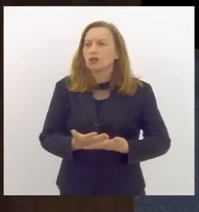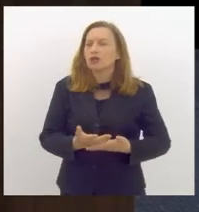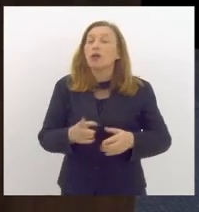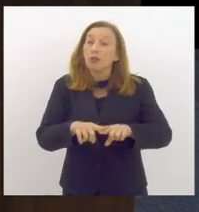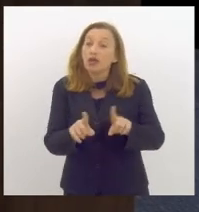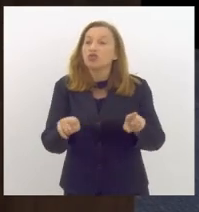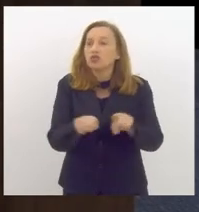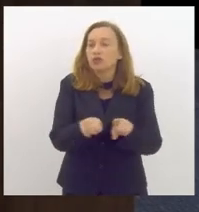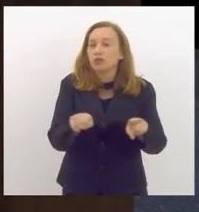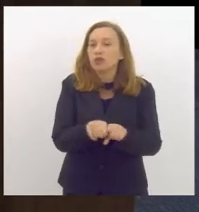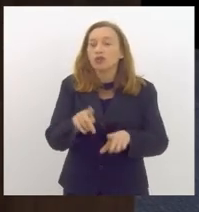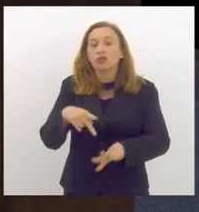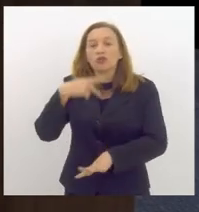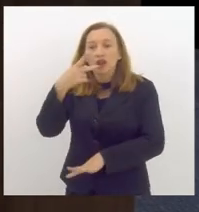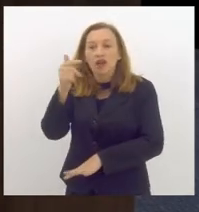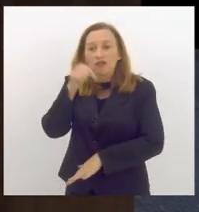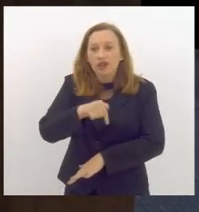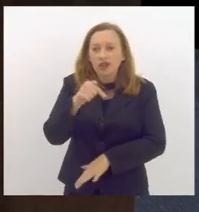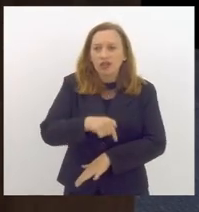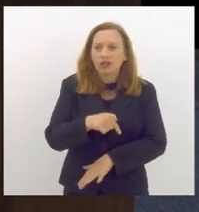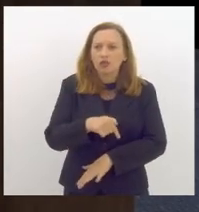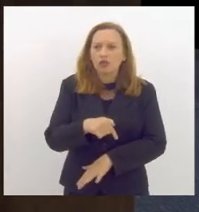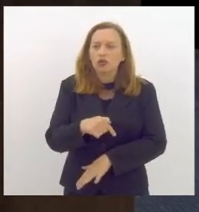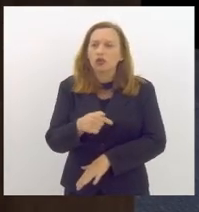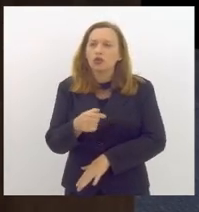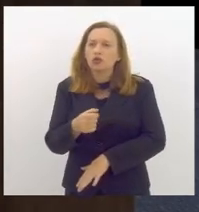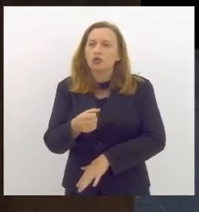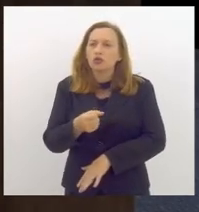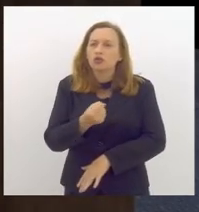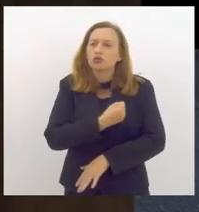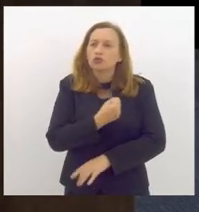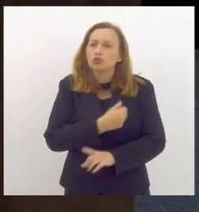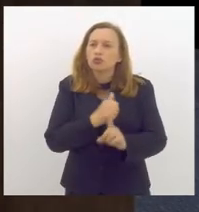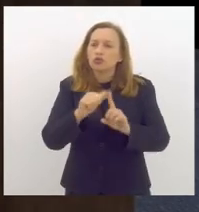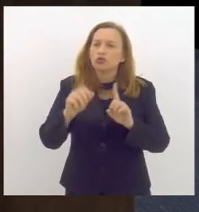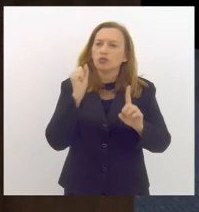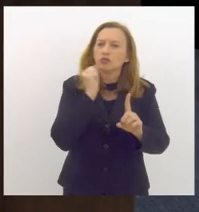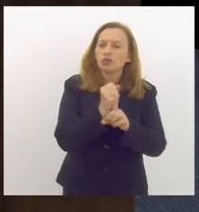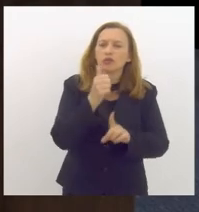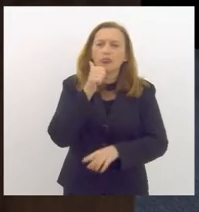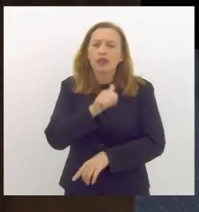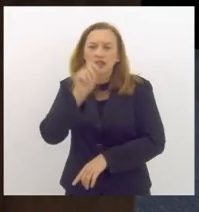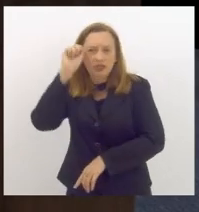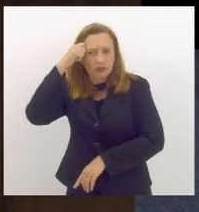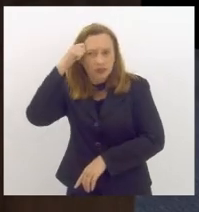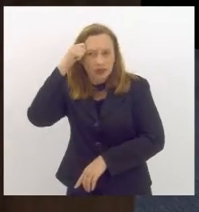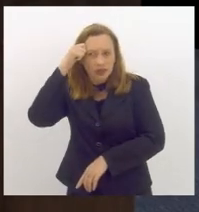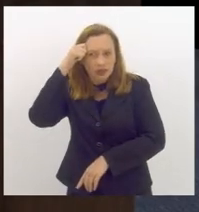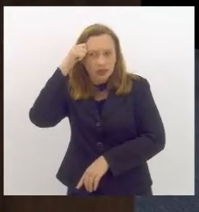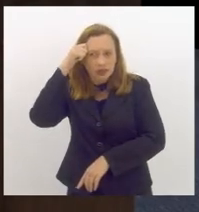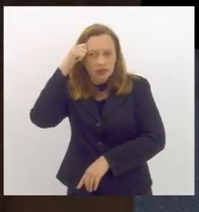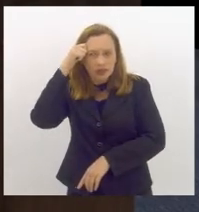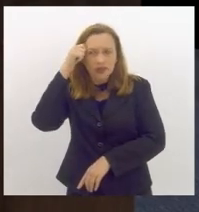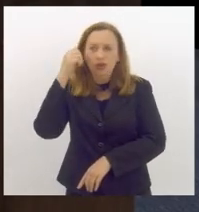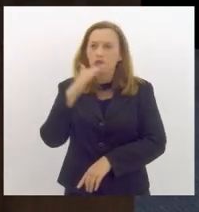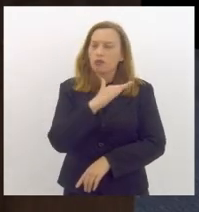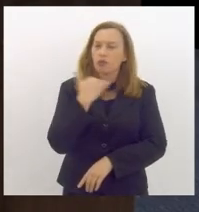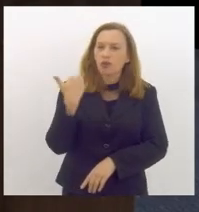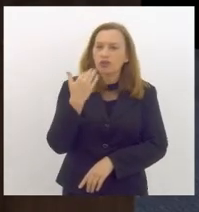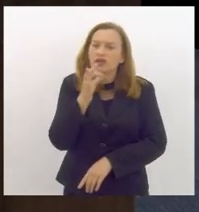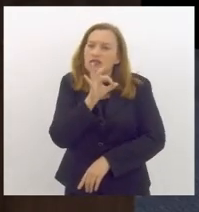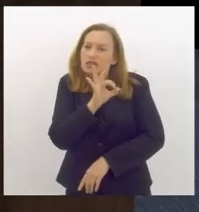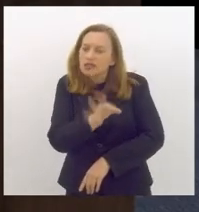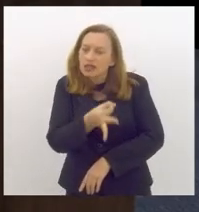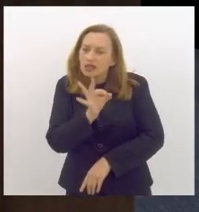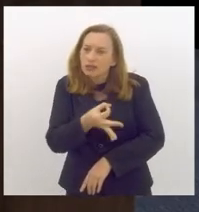mas também quando eu levantava aqui o número de feminicídio de mulheres pretas que são assassinadas